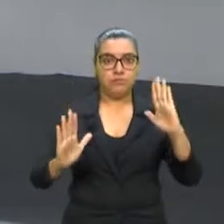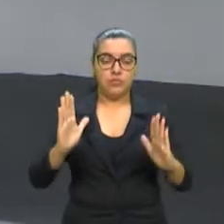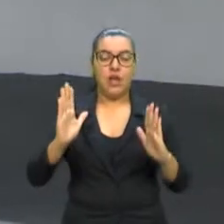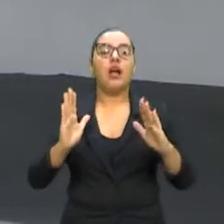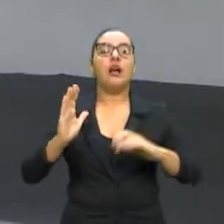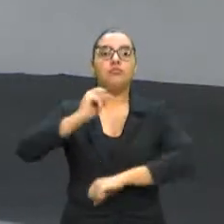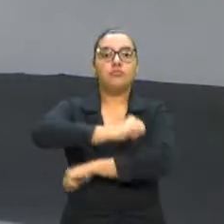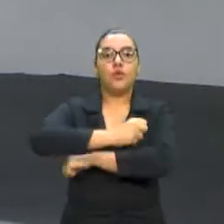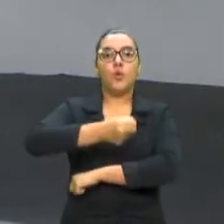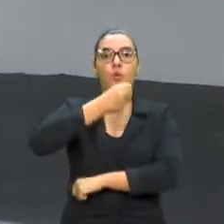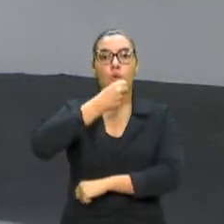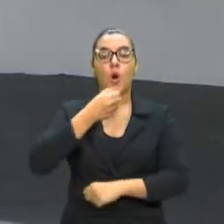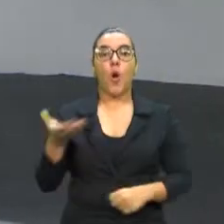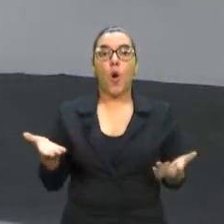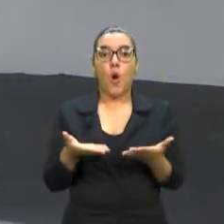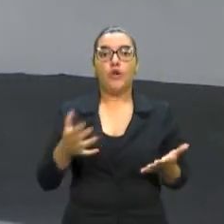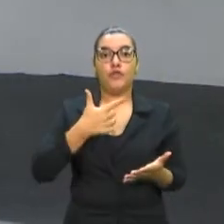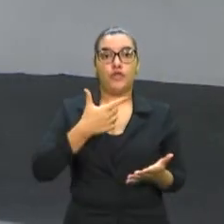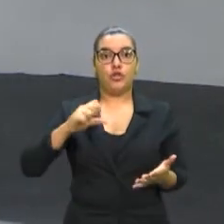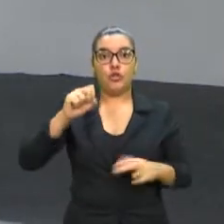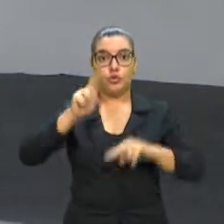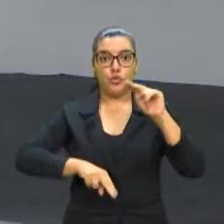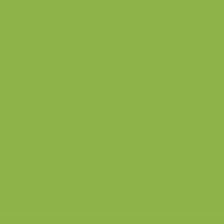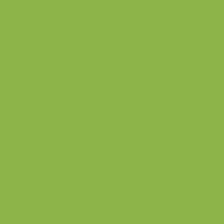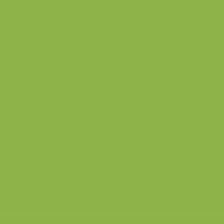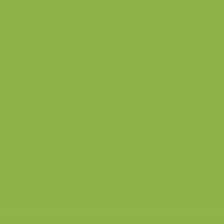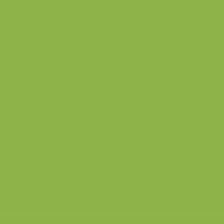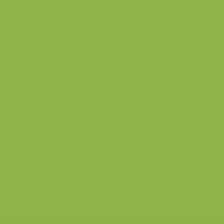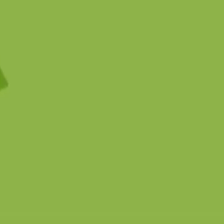segunda-feira, 28 de junho de 2021.